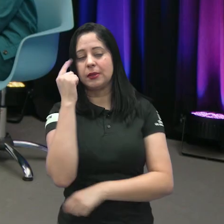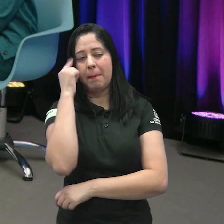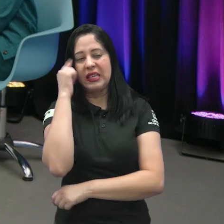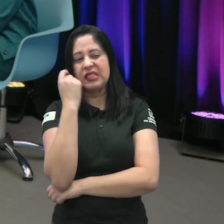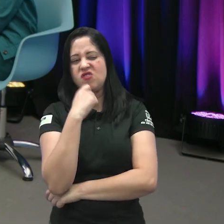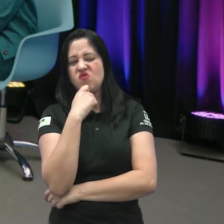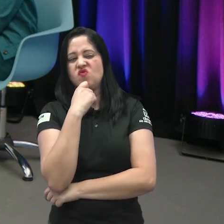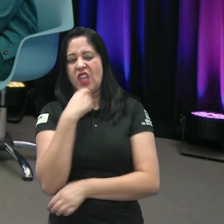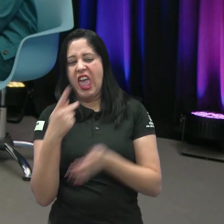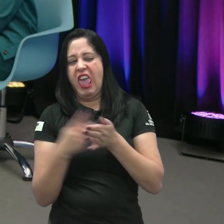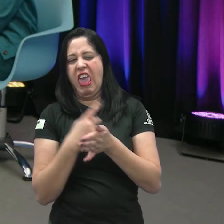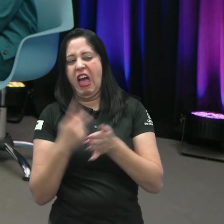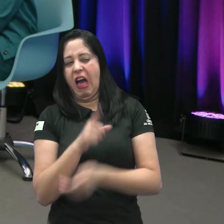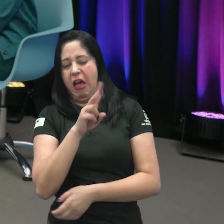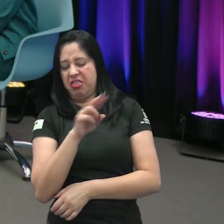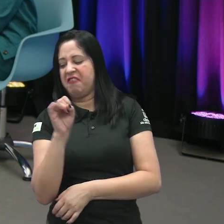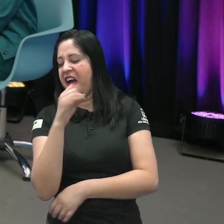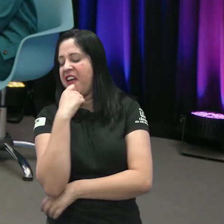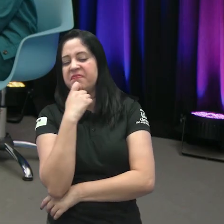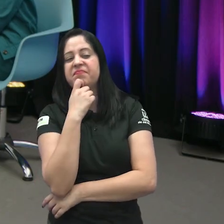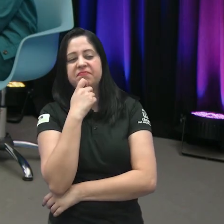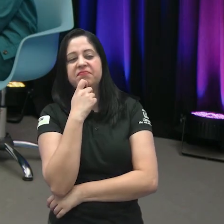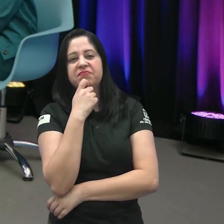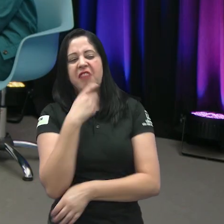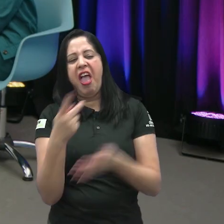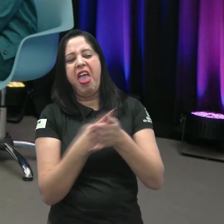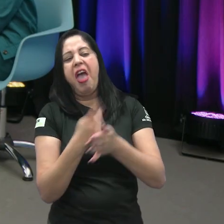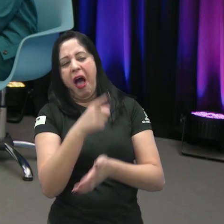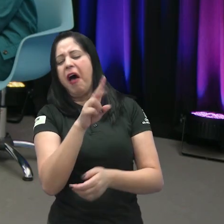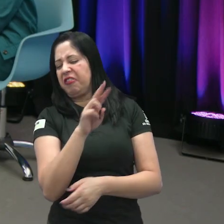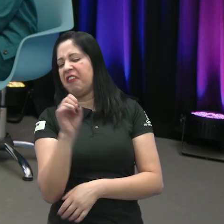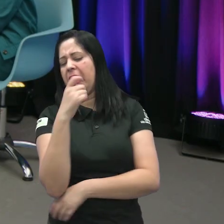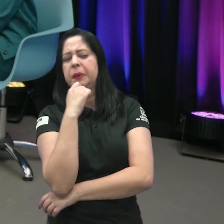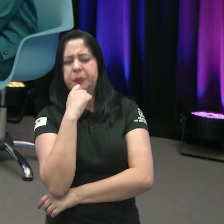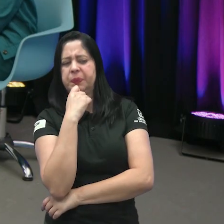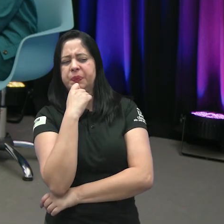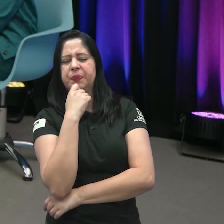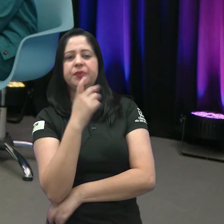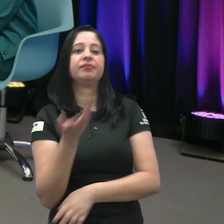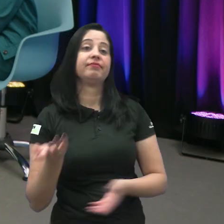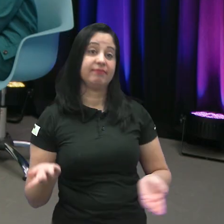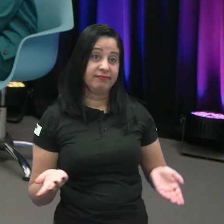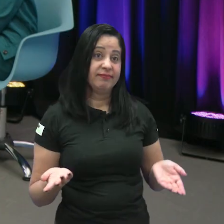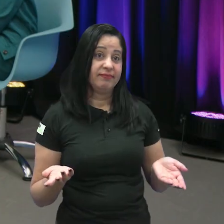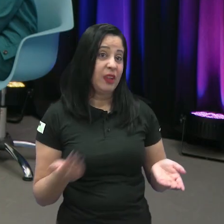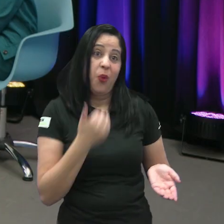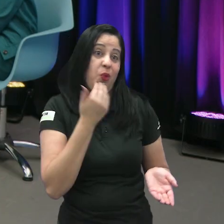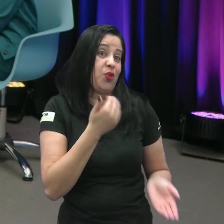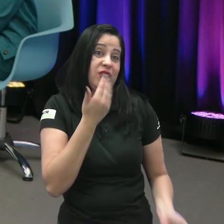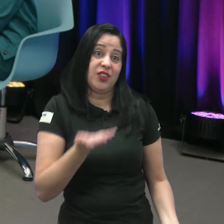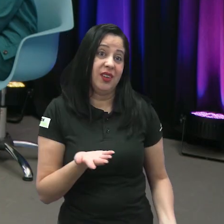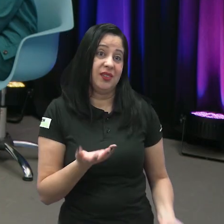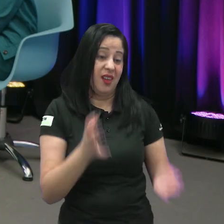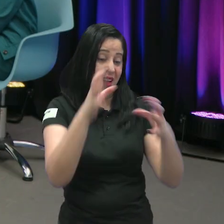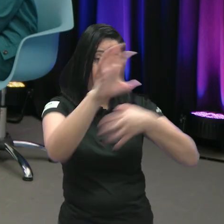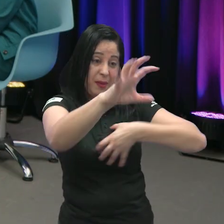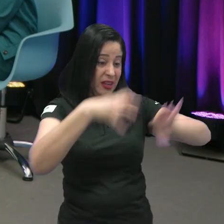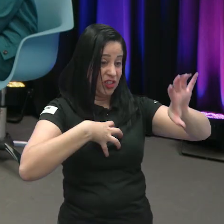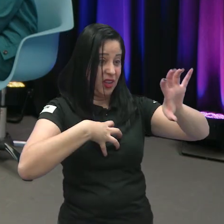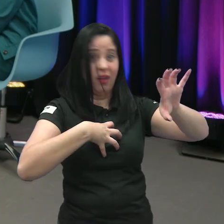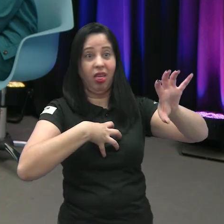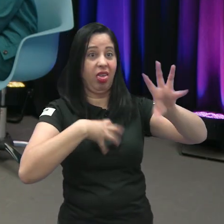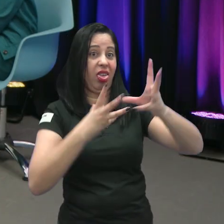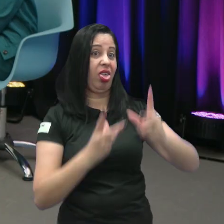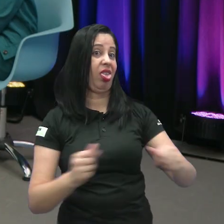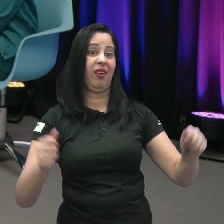não, né? Ah, vai sim, mas isso aí péssimo para você. Sim. Então, nessa hora acabou a empatia, né? Nessa